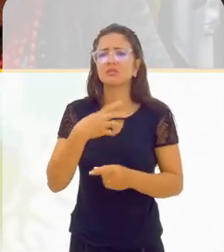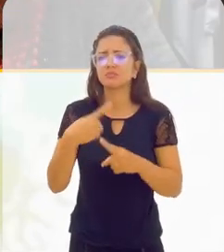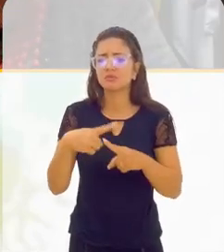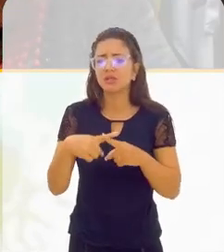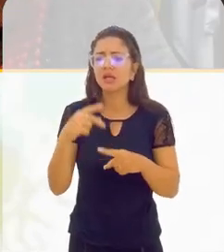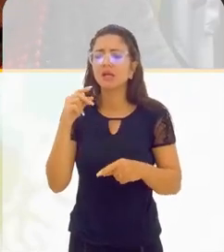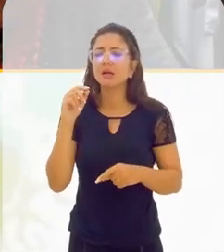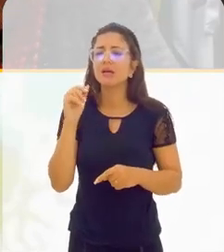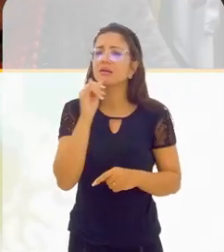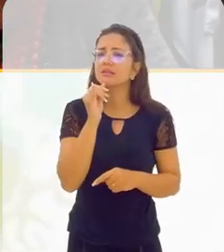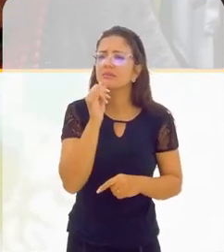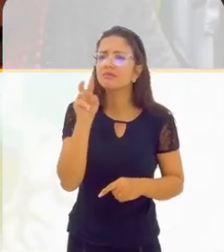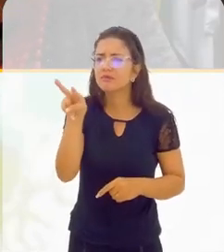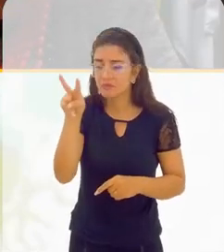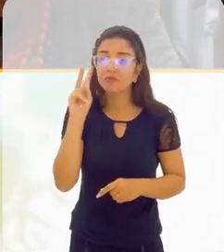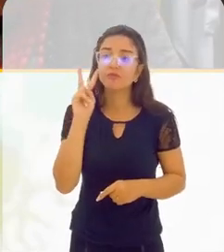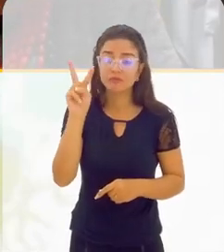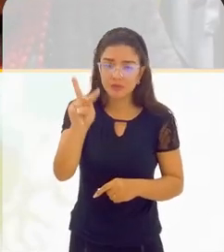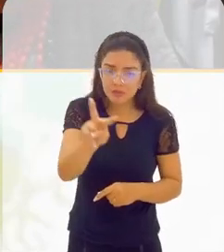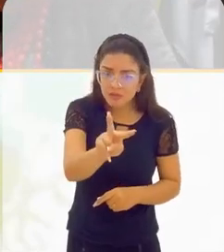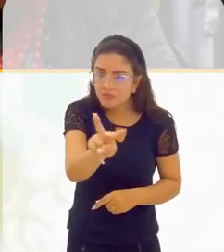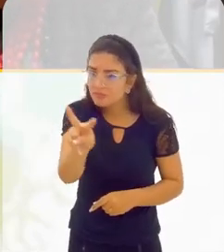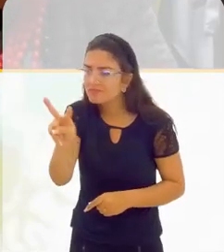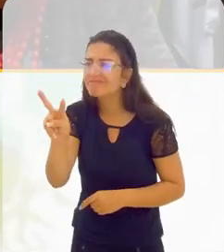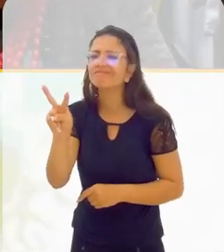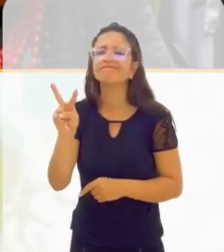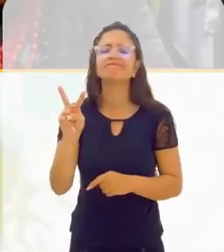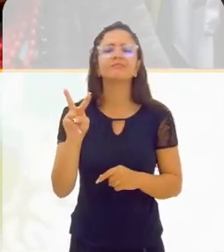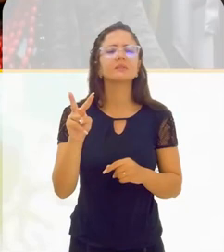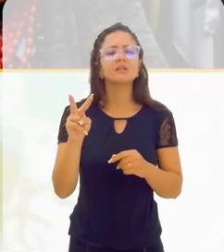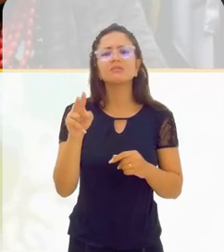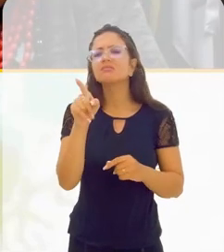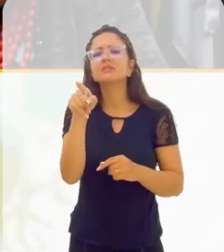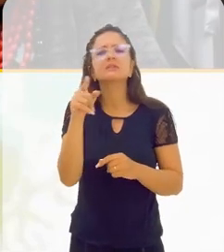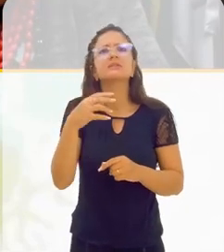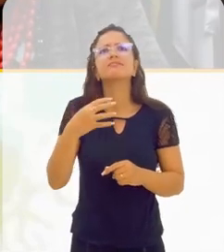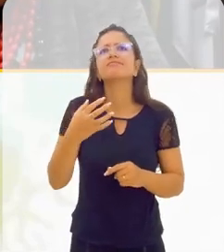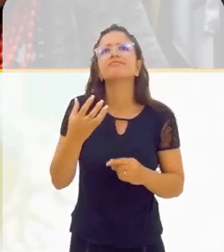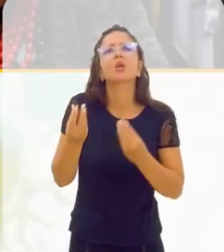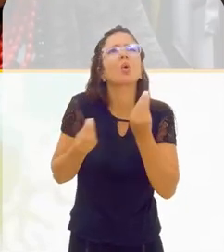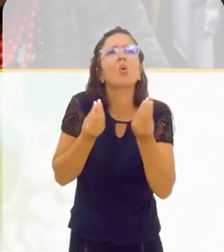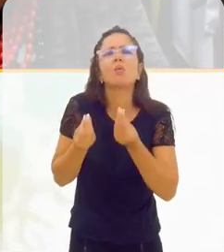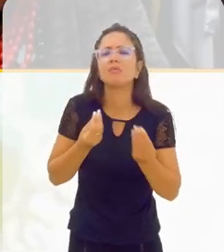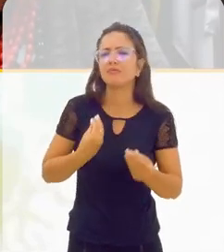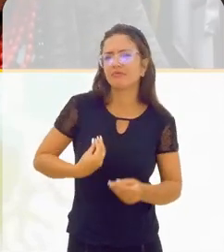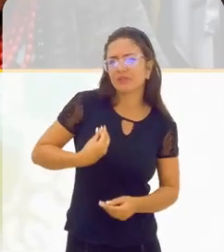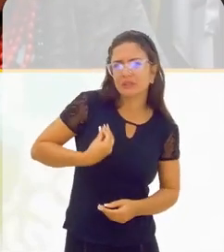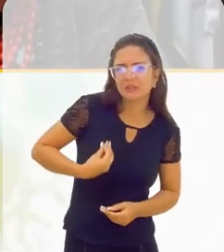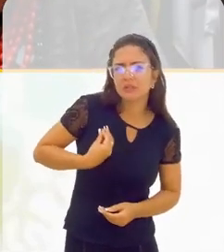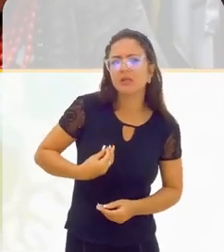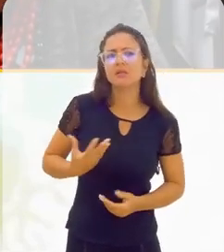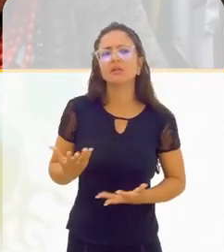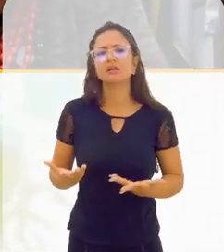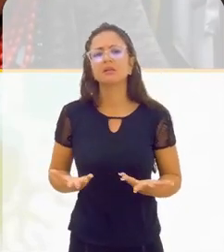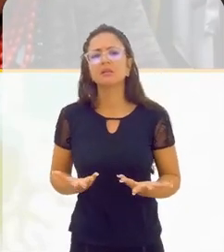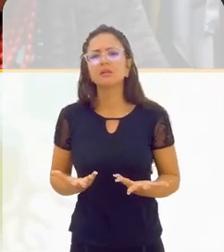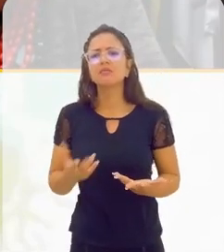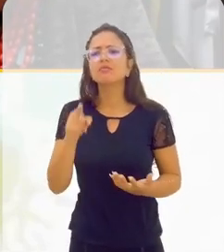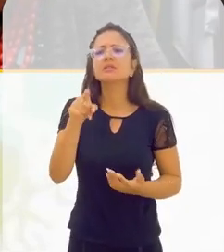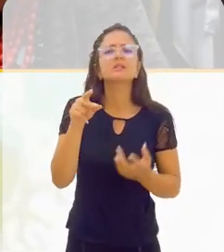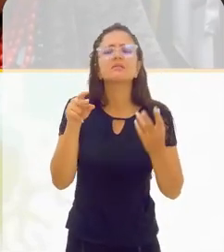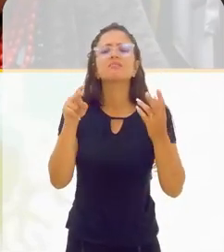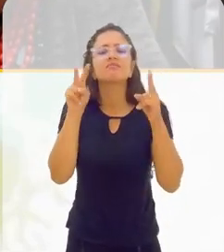é a visão e se te dar uma visão de observadora mas ampliada sobre a vida ou